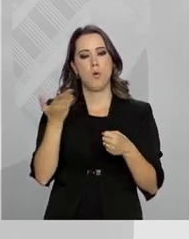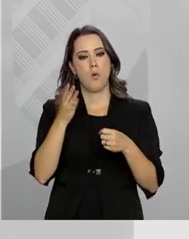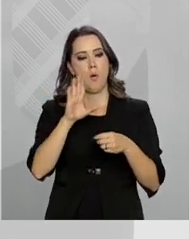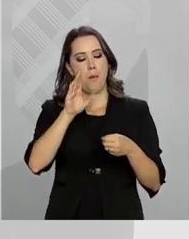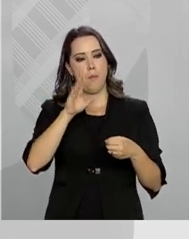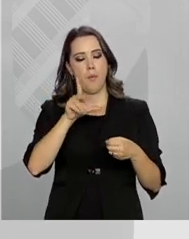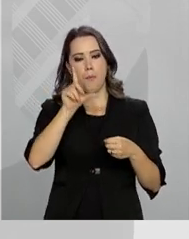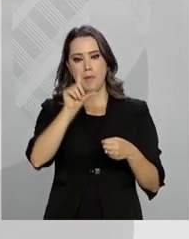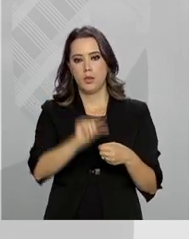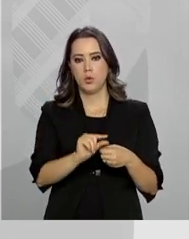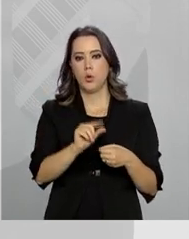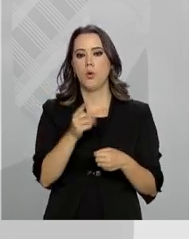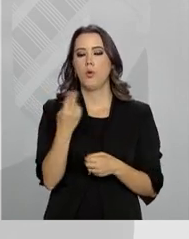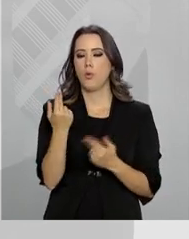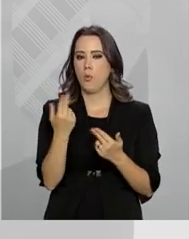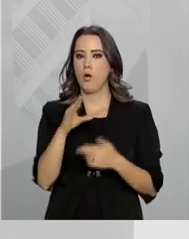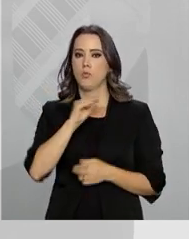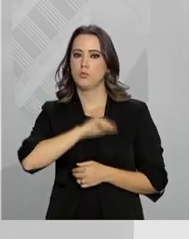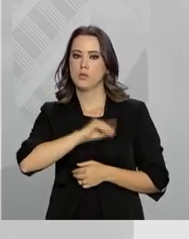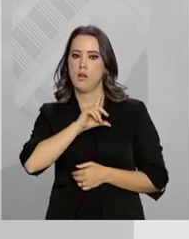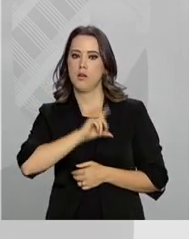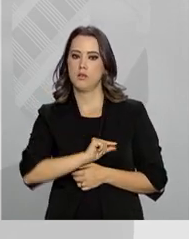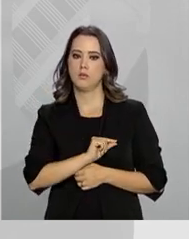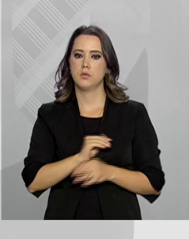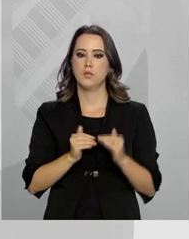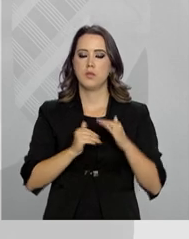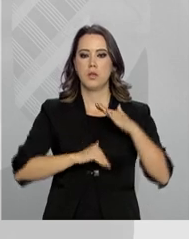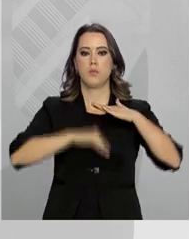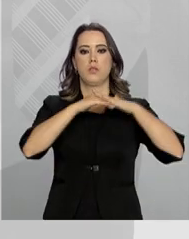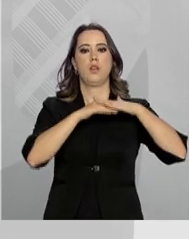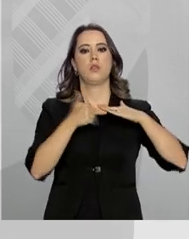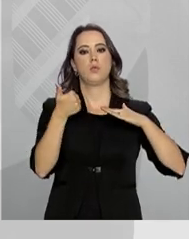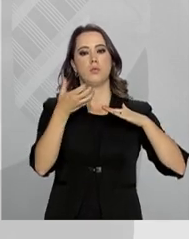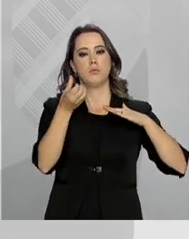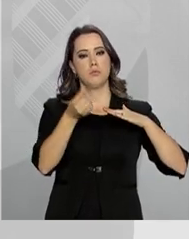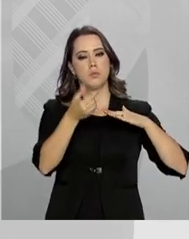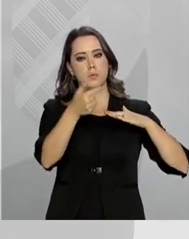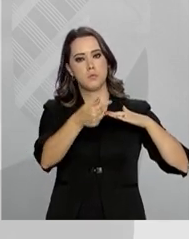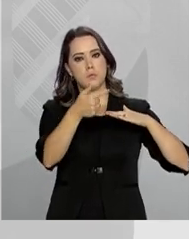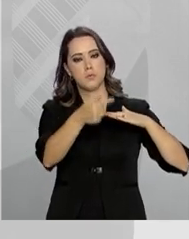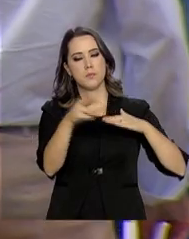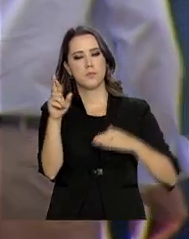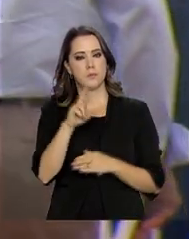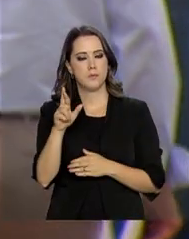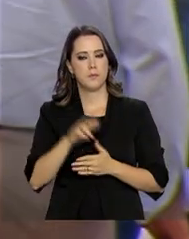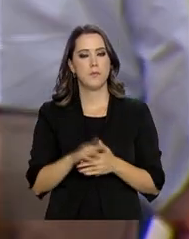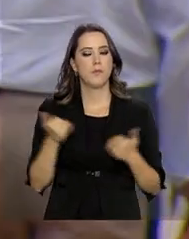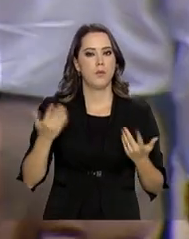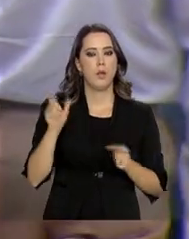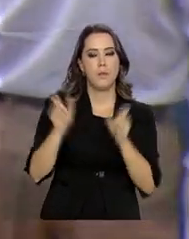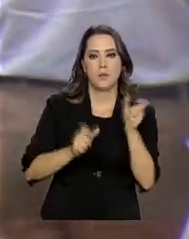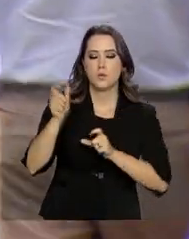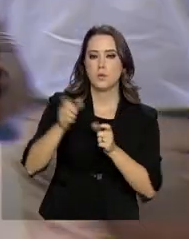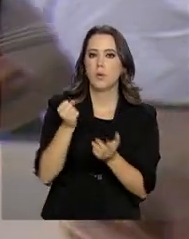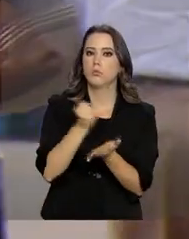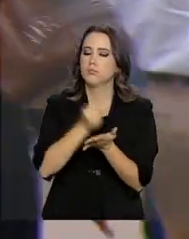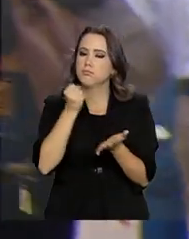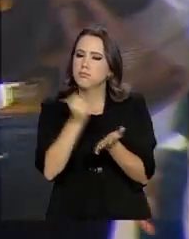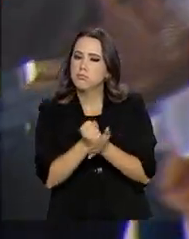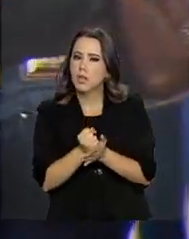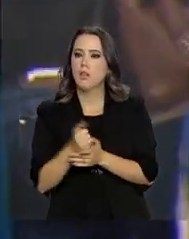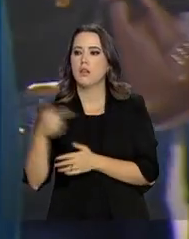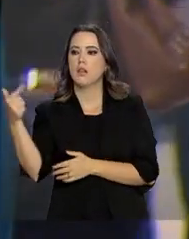um salário mínimo e o maior mil seiscentos e setenta e sete reais o trabalhador formal tendo o